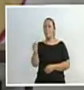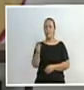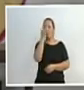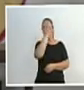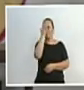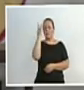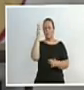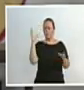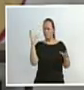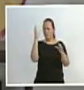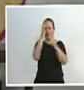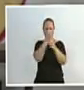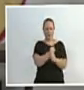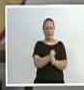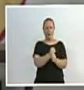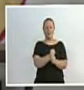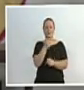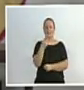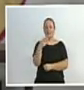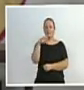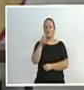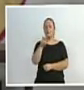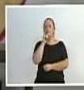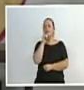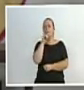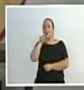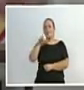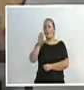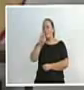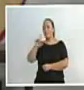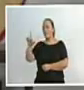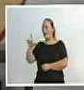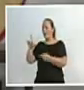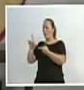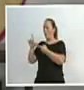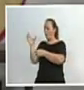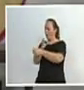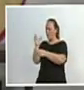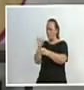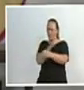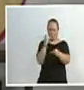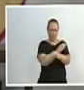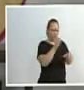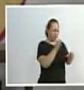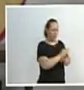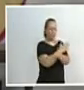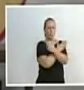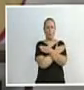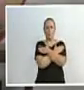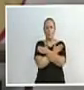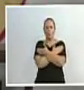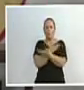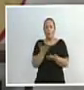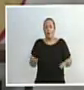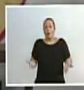São 35 cidades, igual a nossa querida Blumenau, de desempregados. São 2 estados